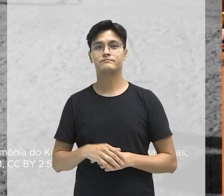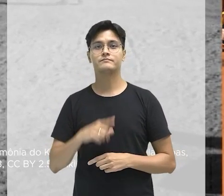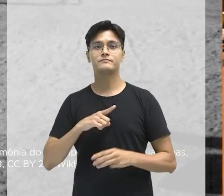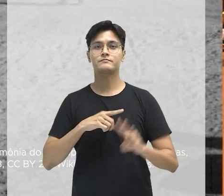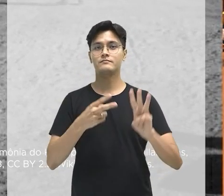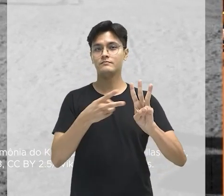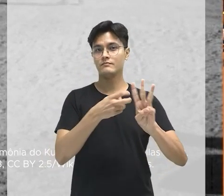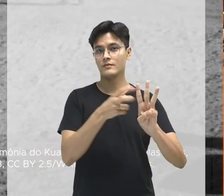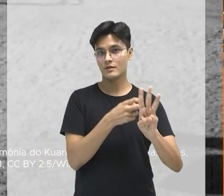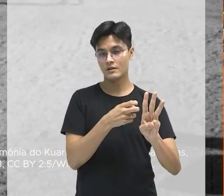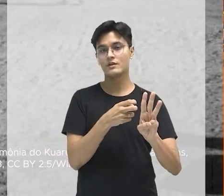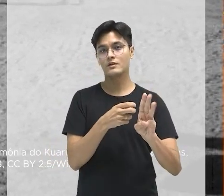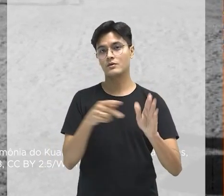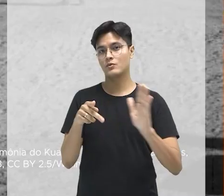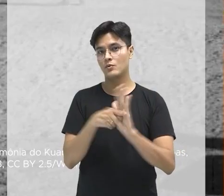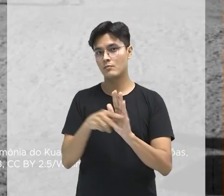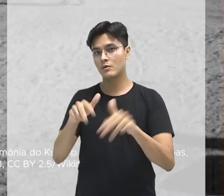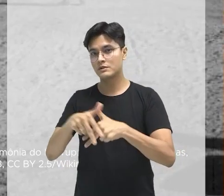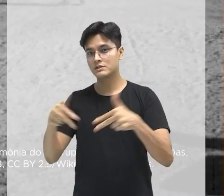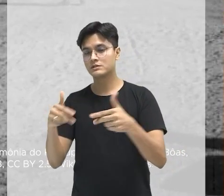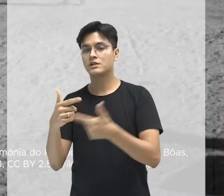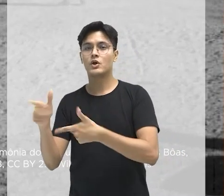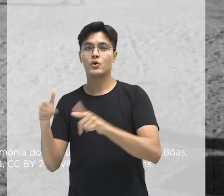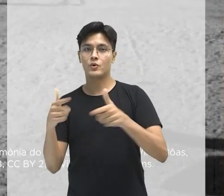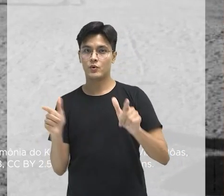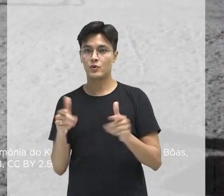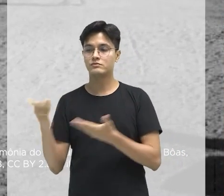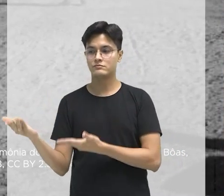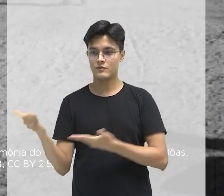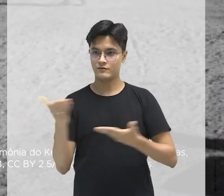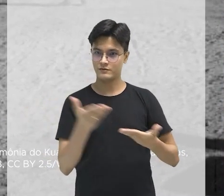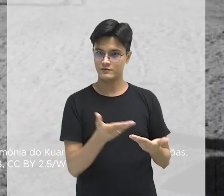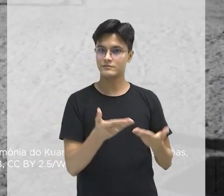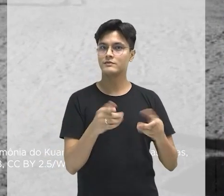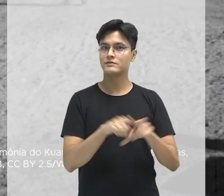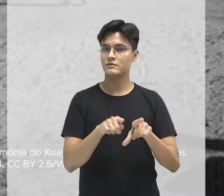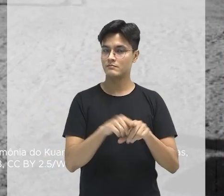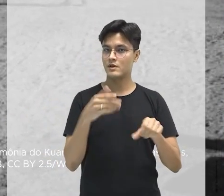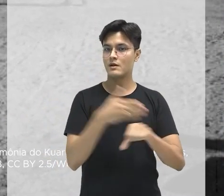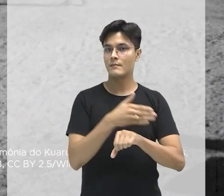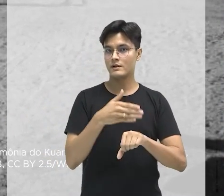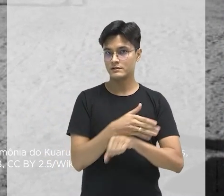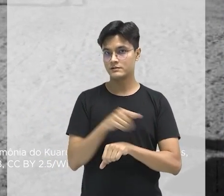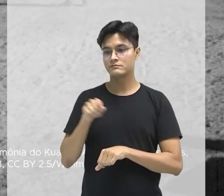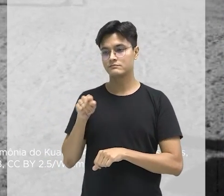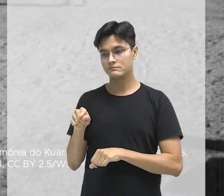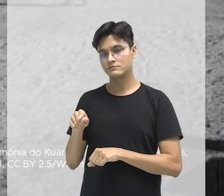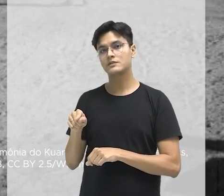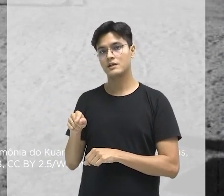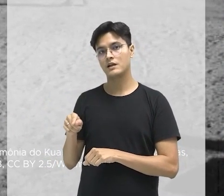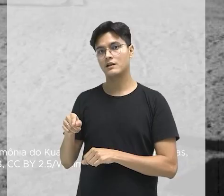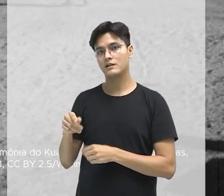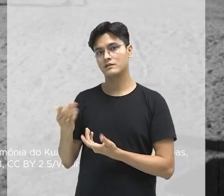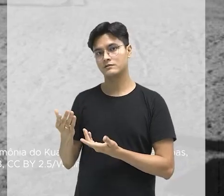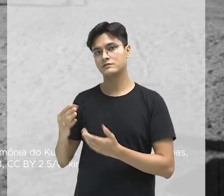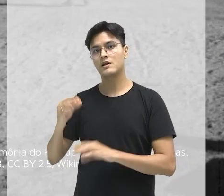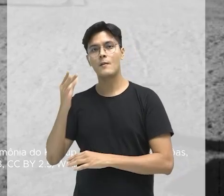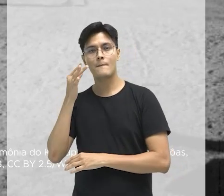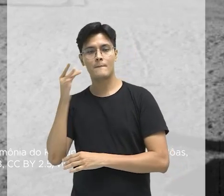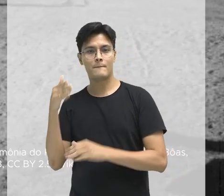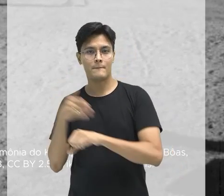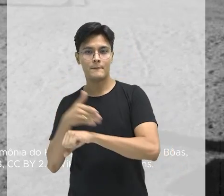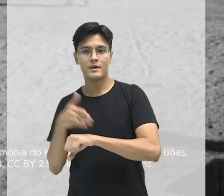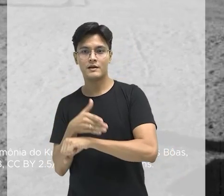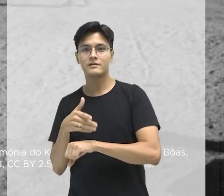outras etnias são convidados para a celebração. Eles acampam nas redondezas da tribo e recebem das famílias de luto presentes